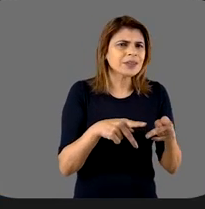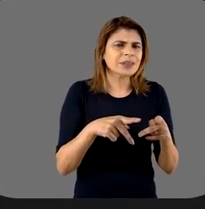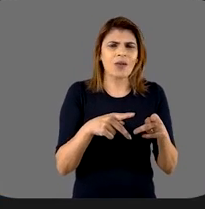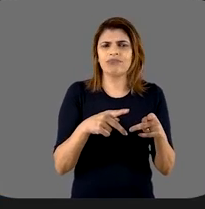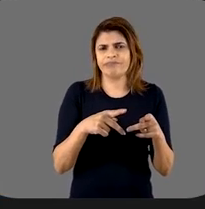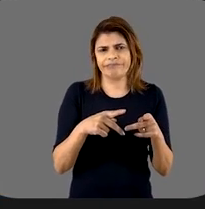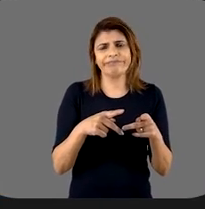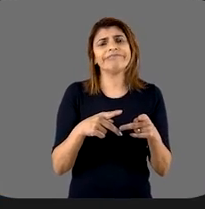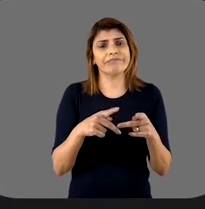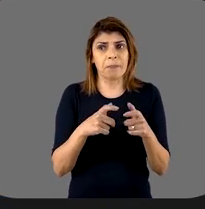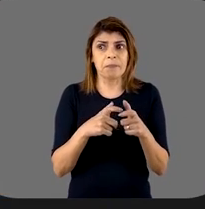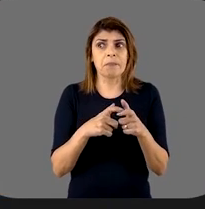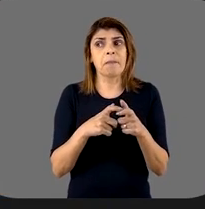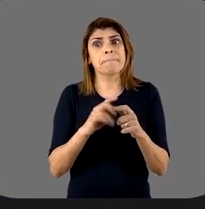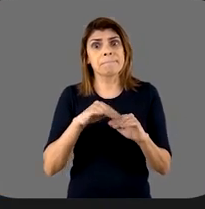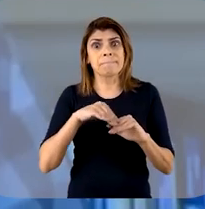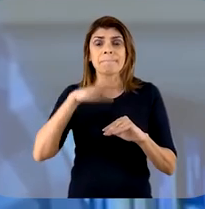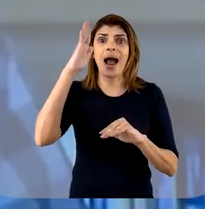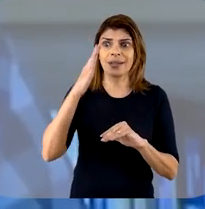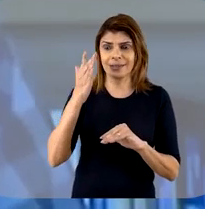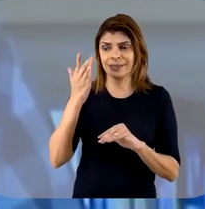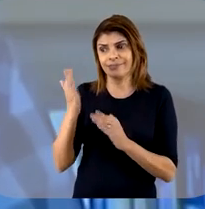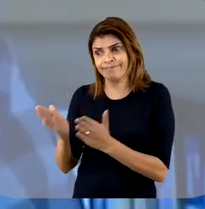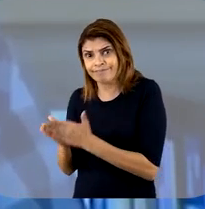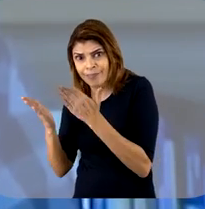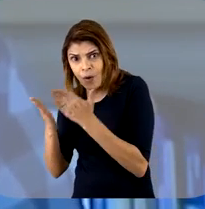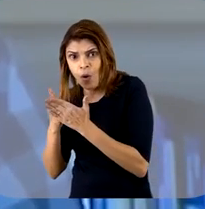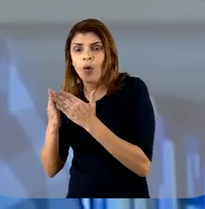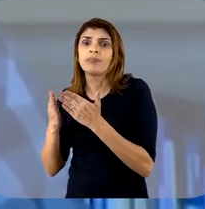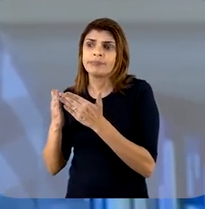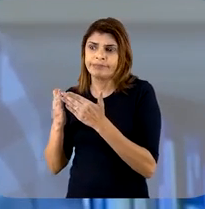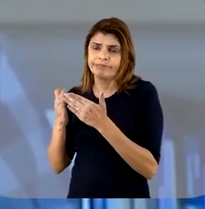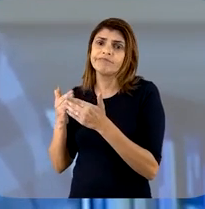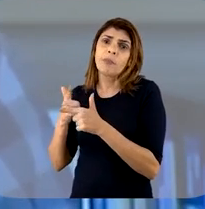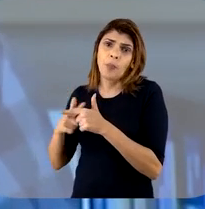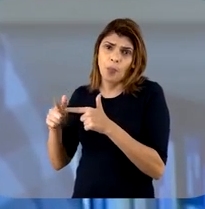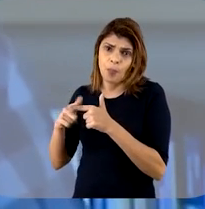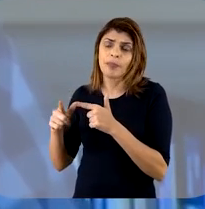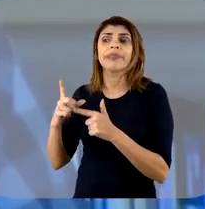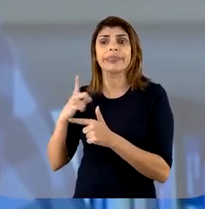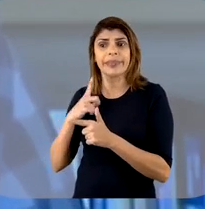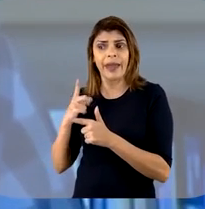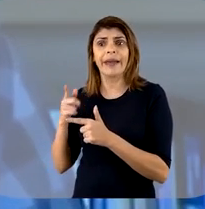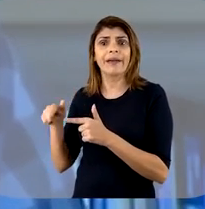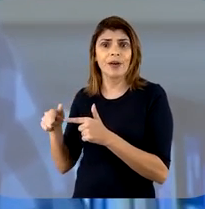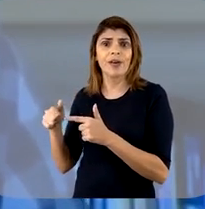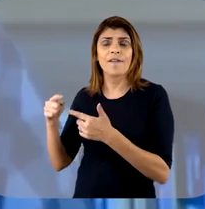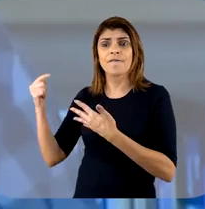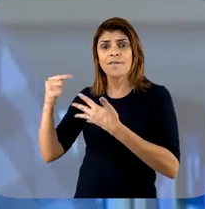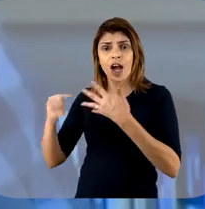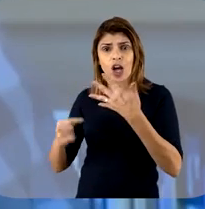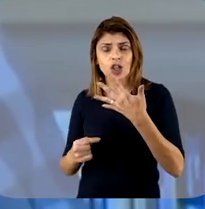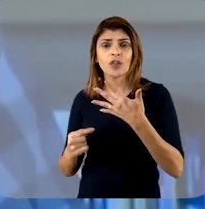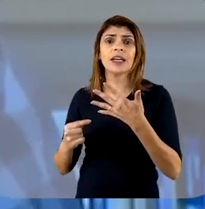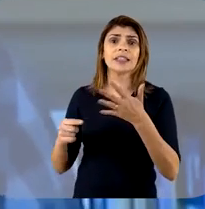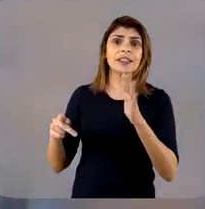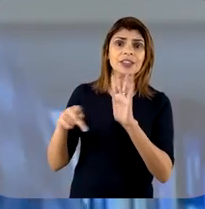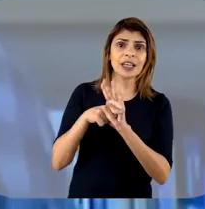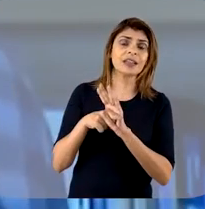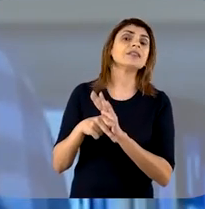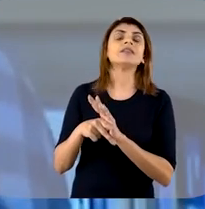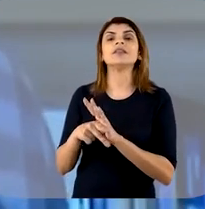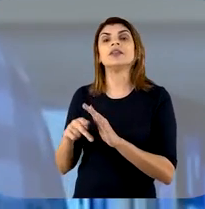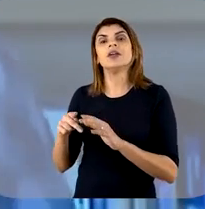vulneráveis, ou mais vulneráveis, implicaria que alguns deles, inclusive, acumulam esses fatores de risco, como obesidade,